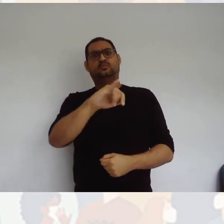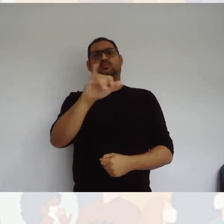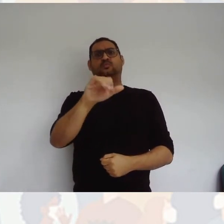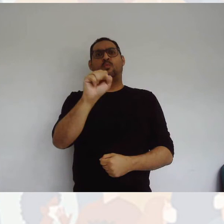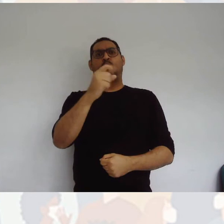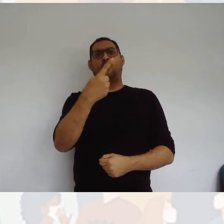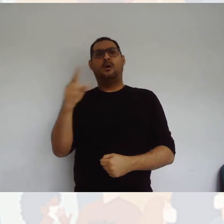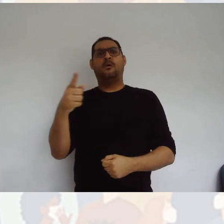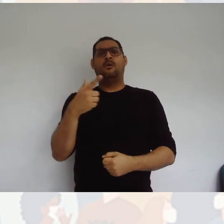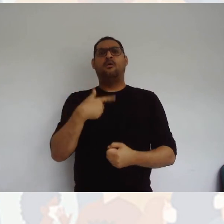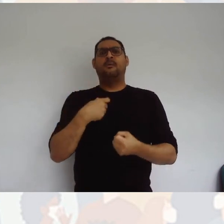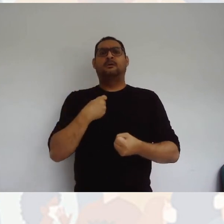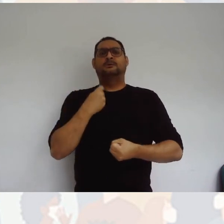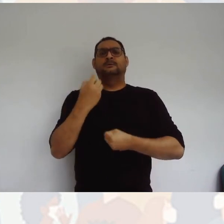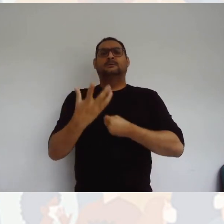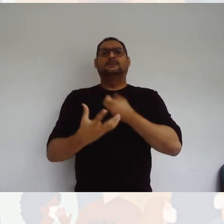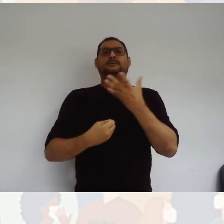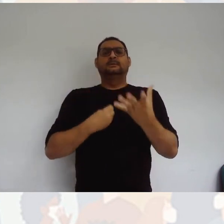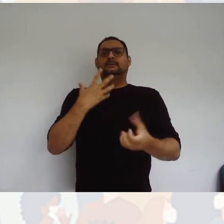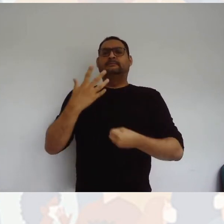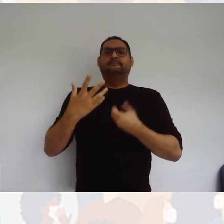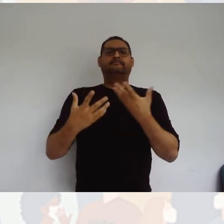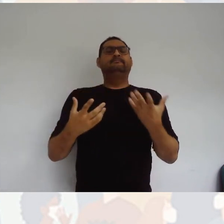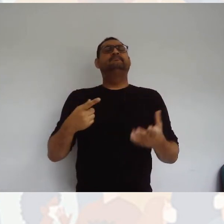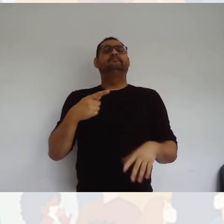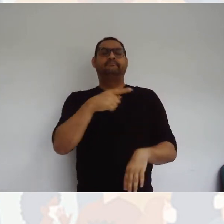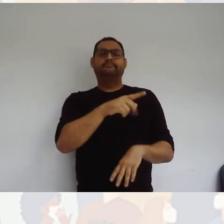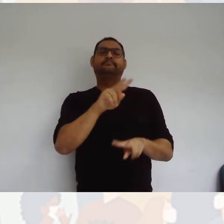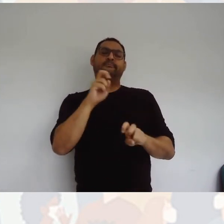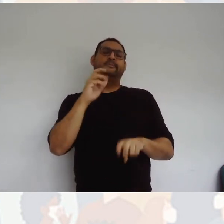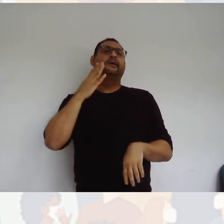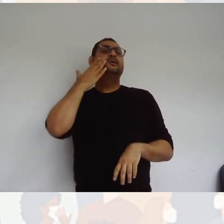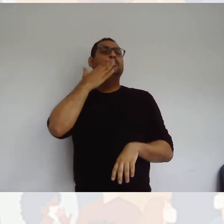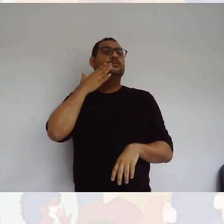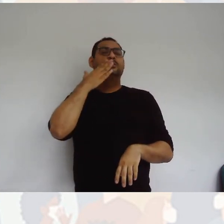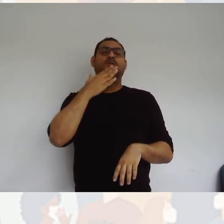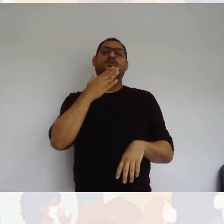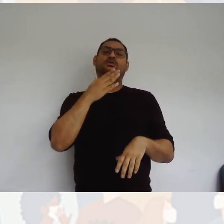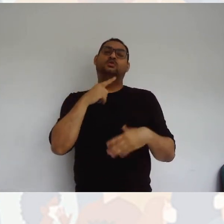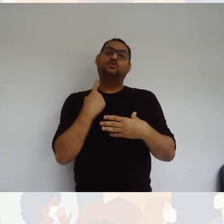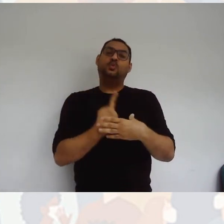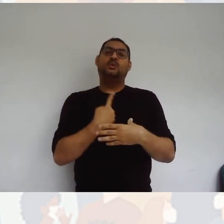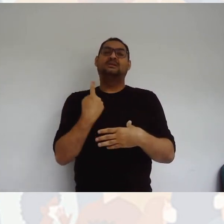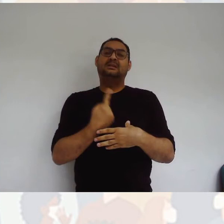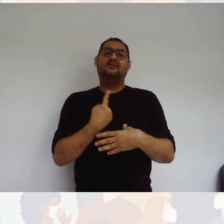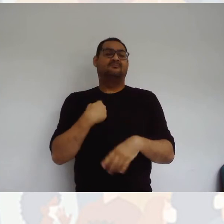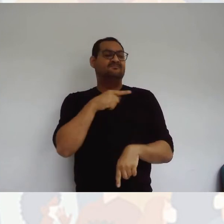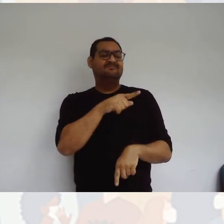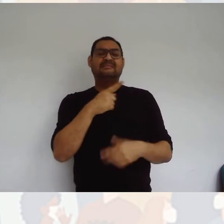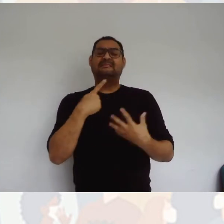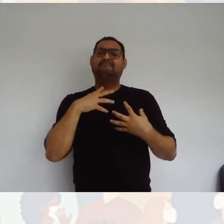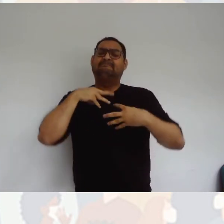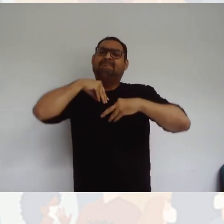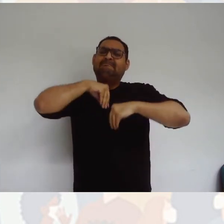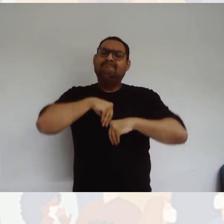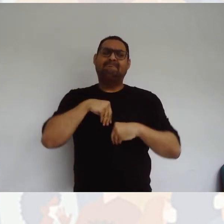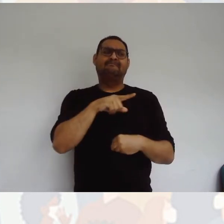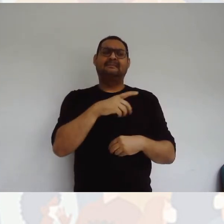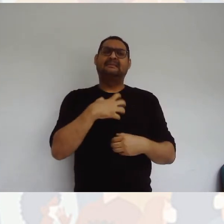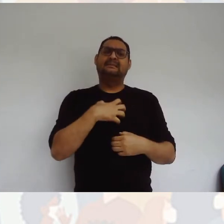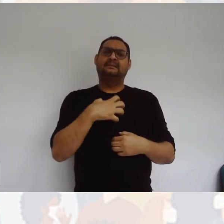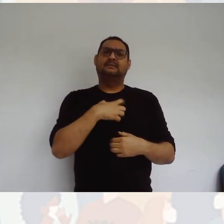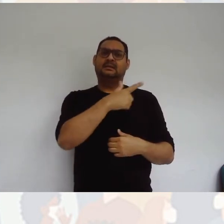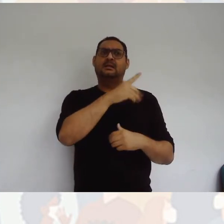desembarcar esse sentido, essa solidão, esse discurso de solidão que tanto afligia, né? Quer dizer, o que é ser um